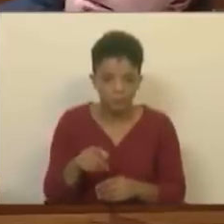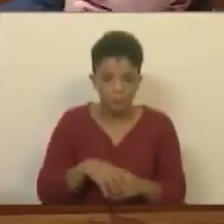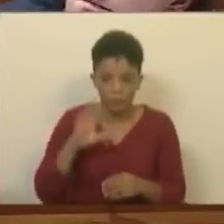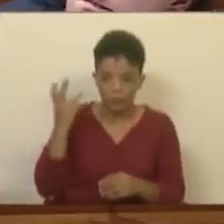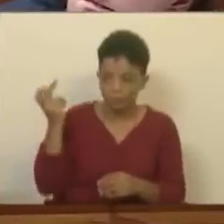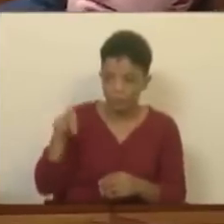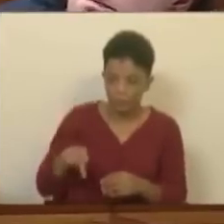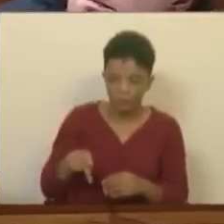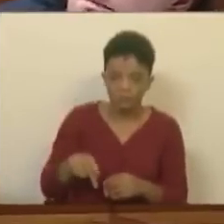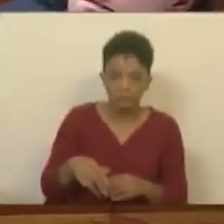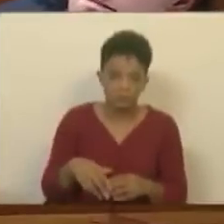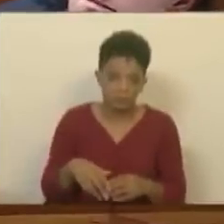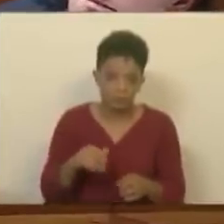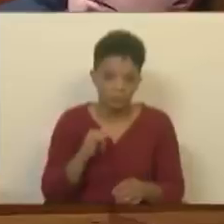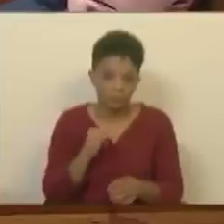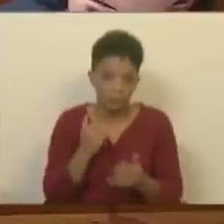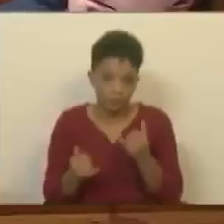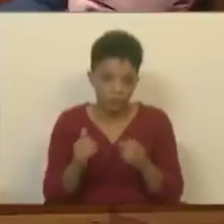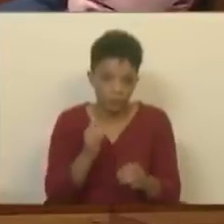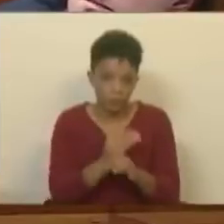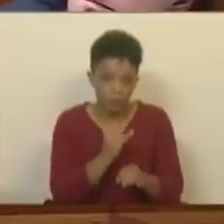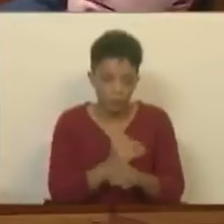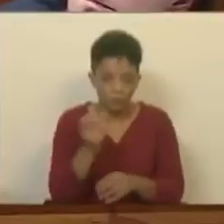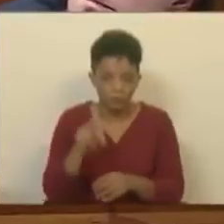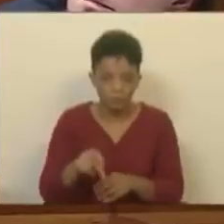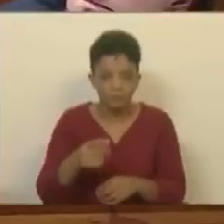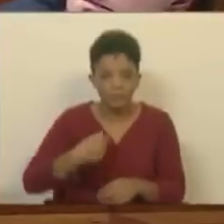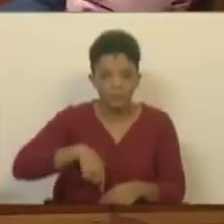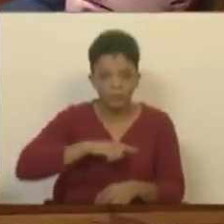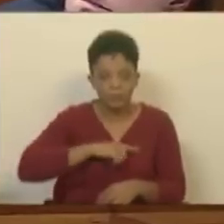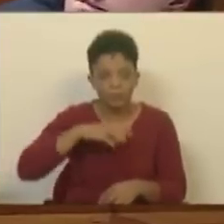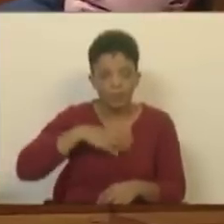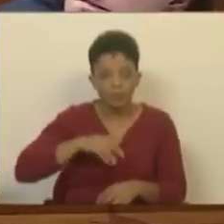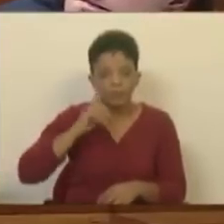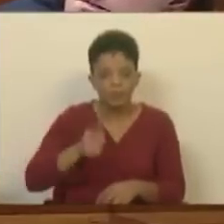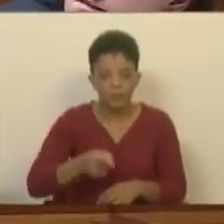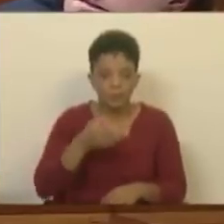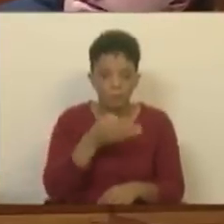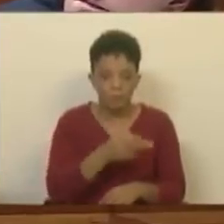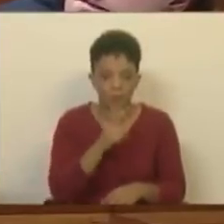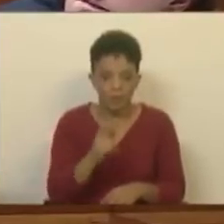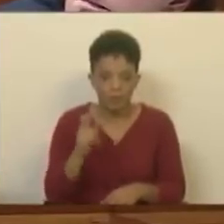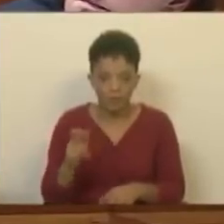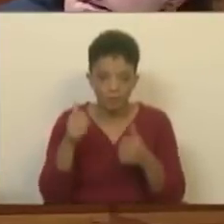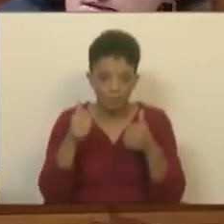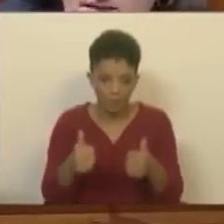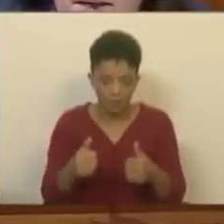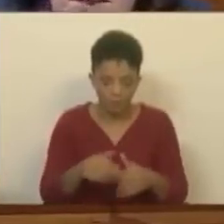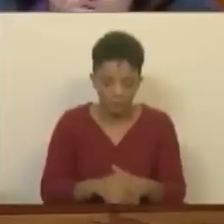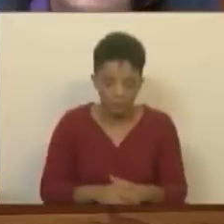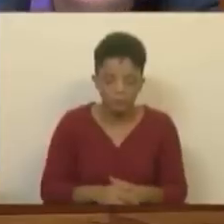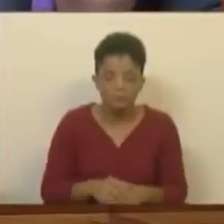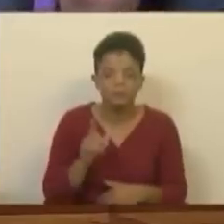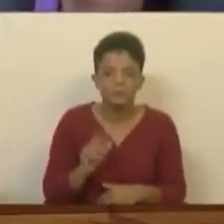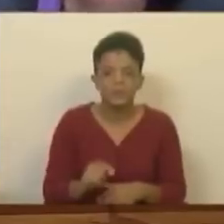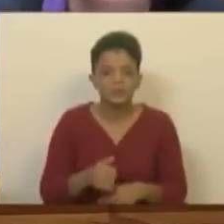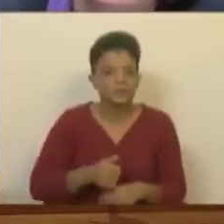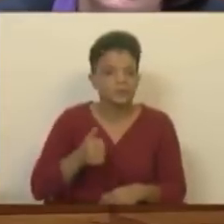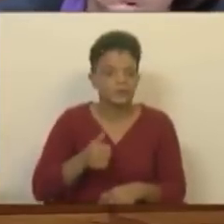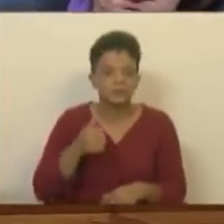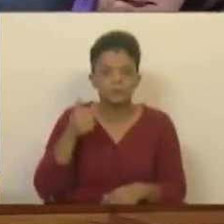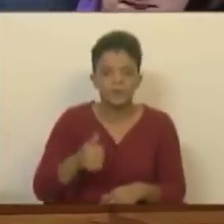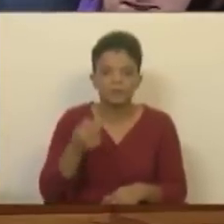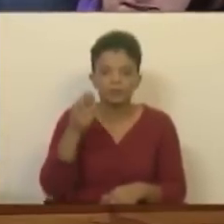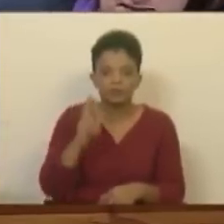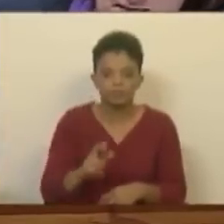que isso acontece aumenta a todos riscos e portanto nós queremos usarmos só bem o PR não só utilizar o PRF mas sobretudo utilizar